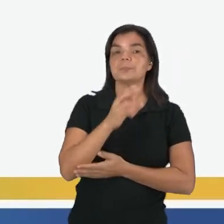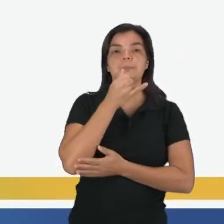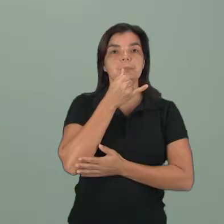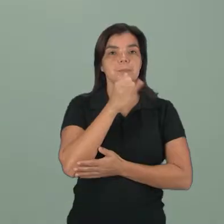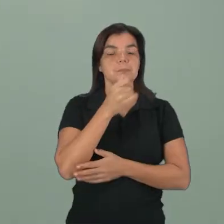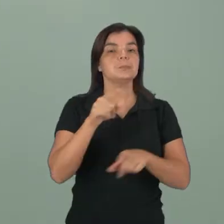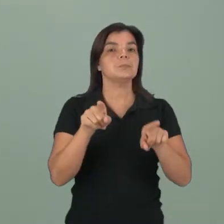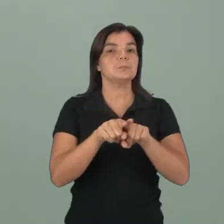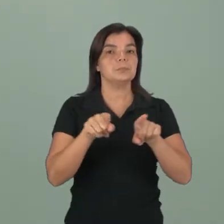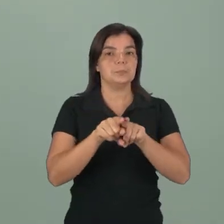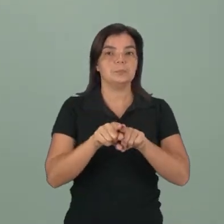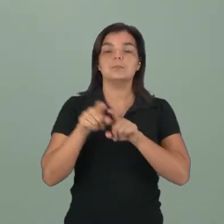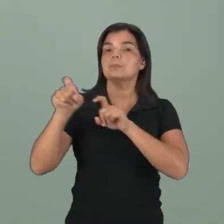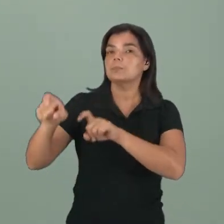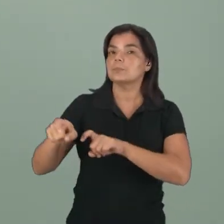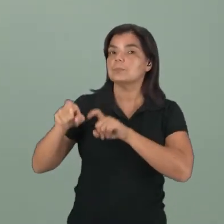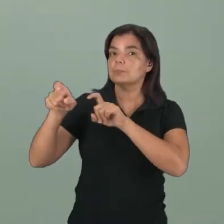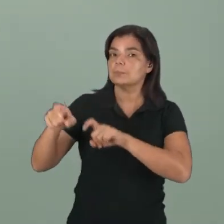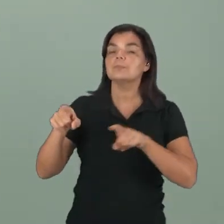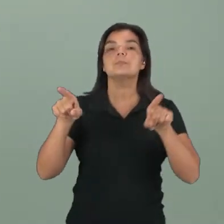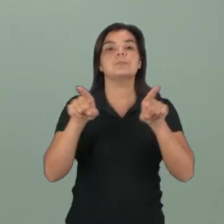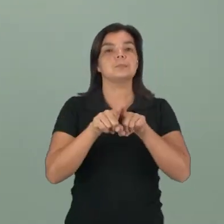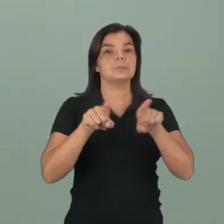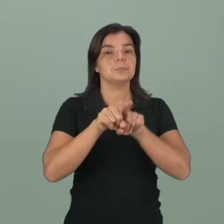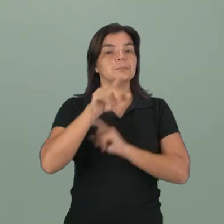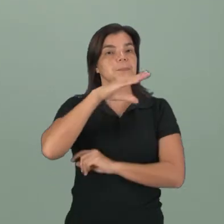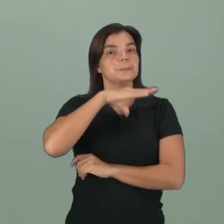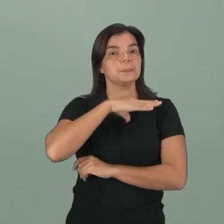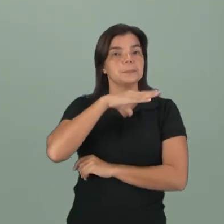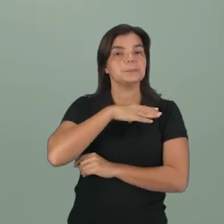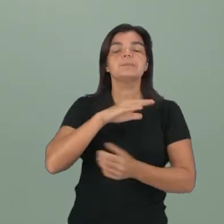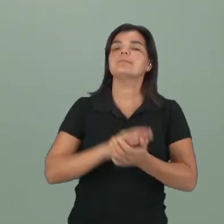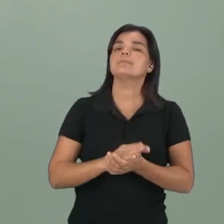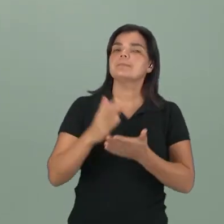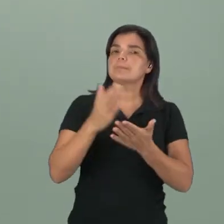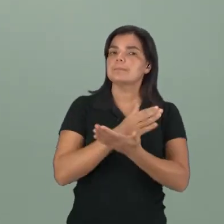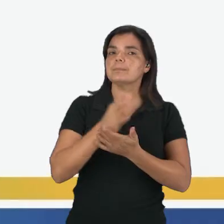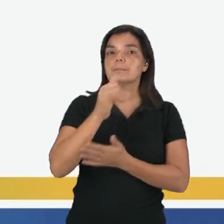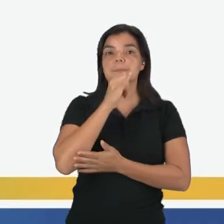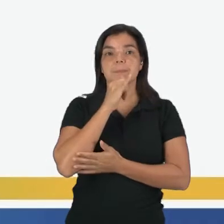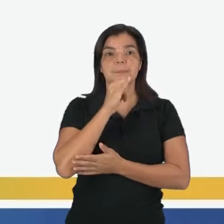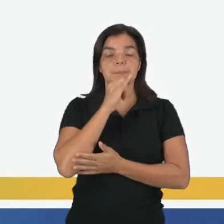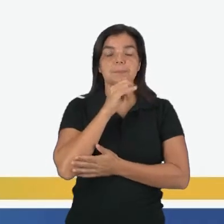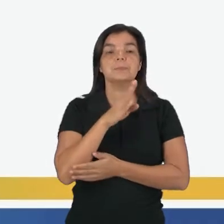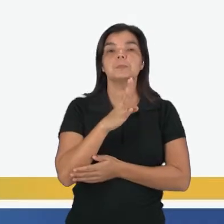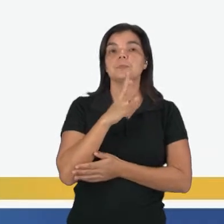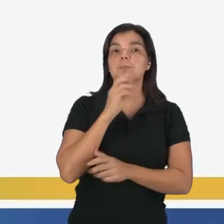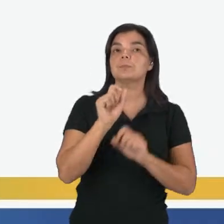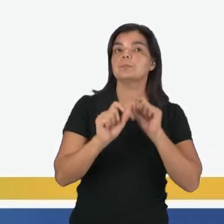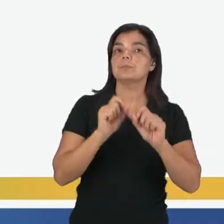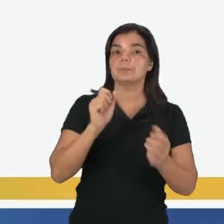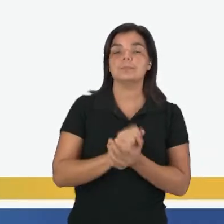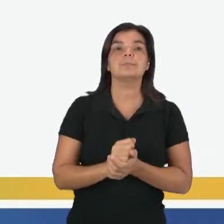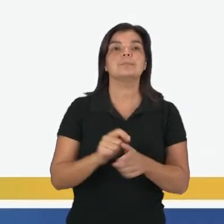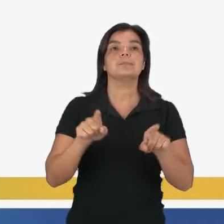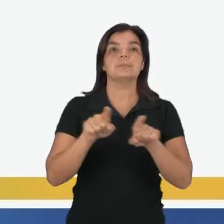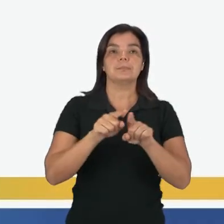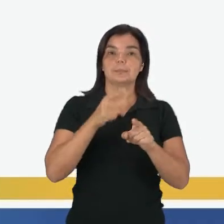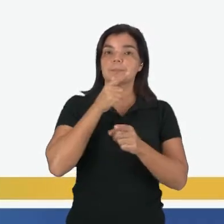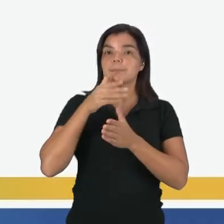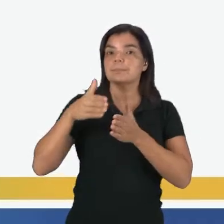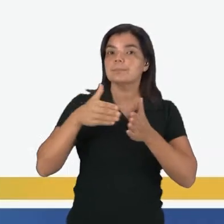energia, tanto na zona rural como na zona urbana. E aí temos alguns exemplos clássicos conhecidos, como a